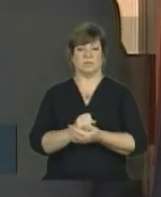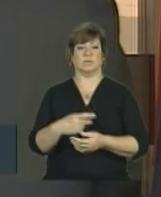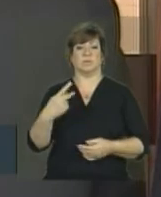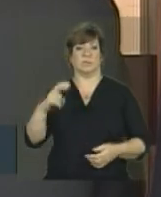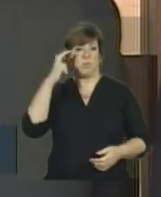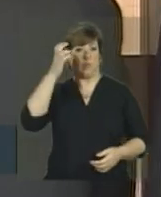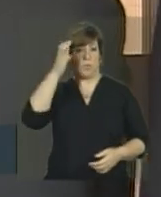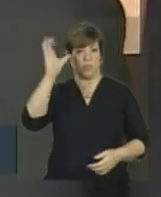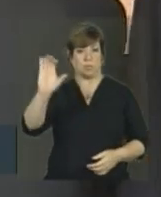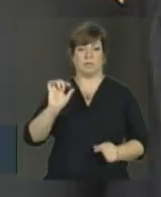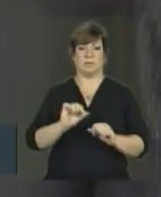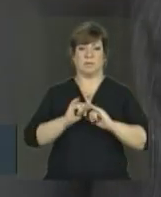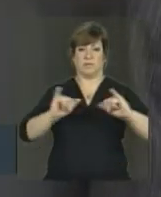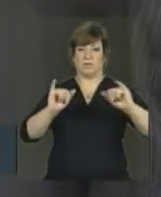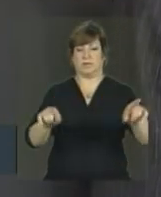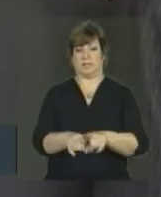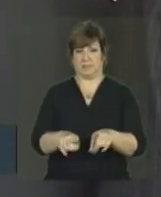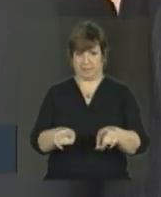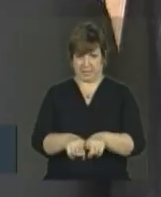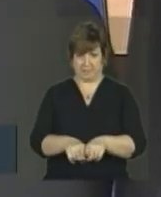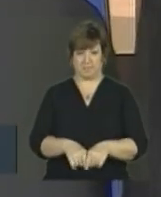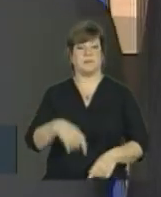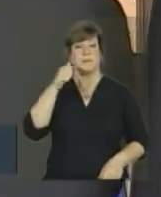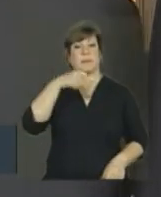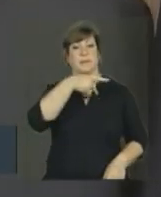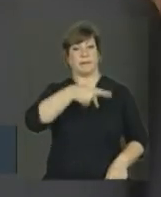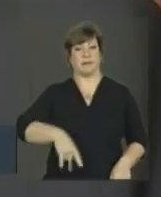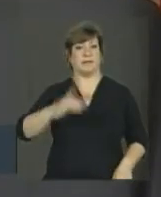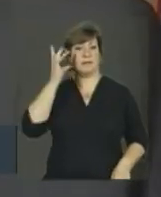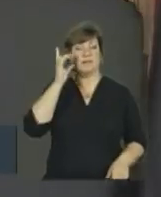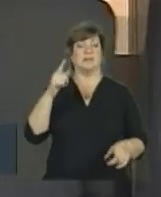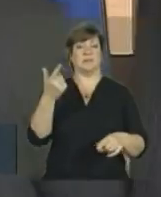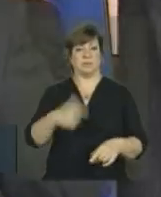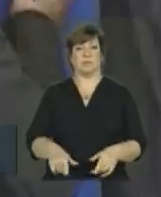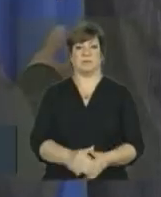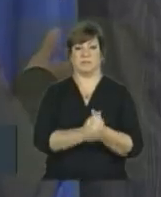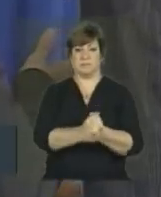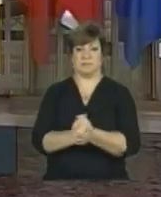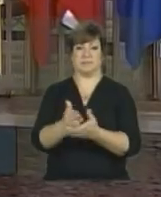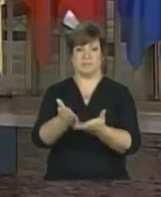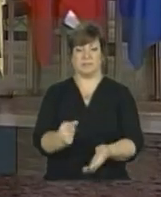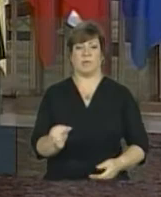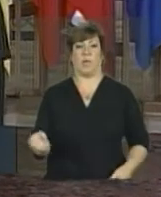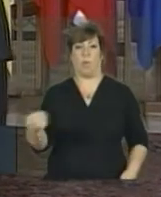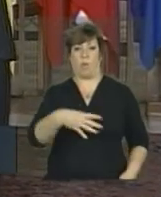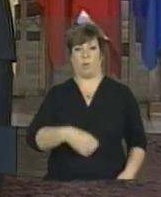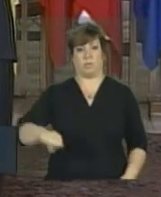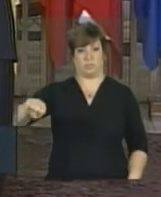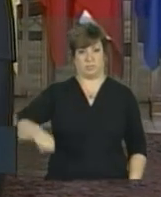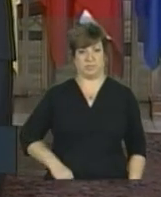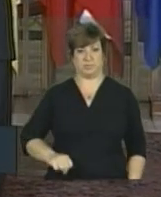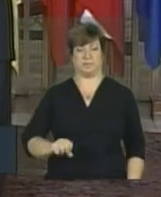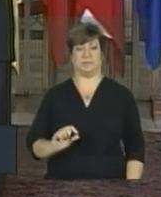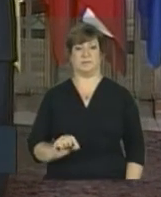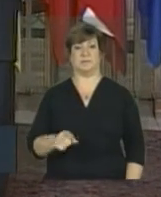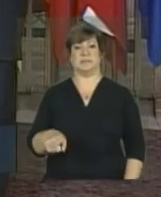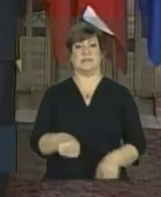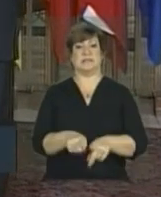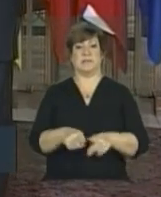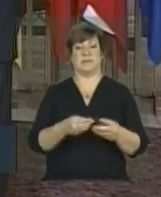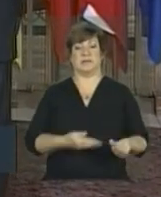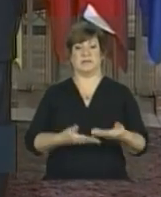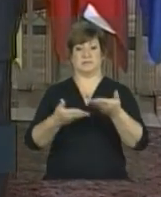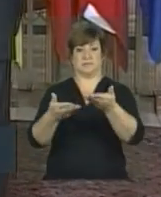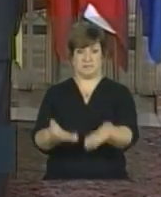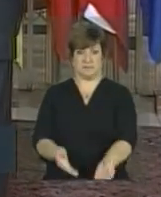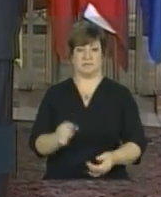no exterior. A presidenta, mais uma vez, cumprimenta o novo embaixador, que também